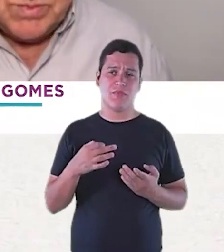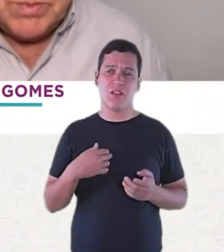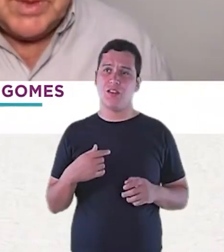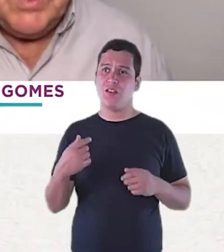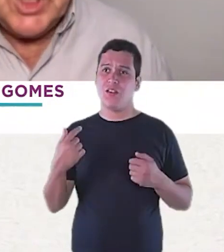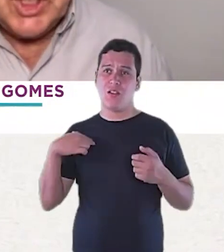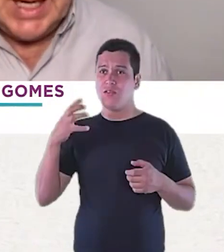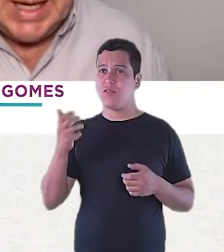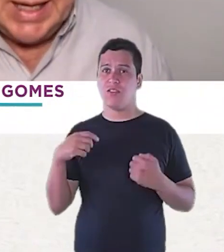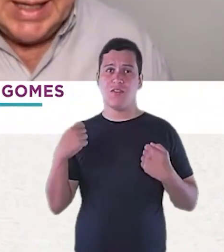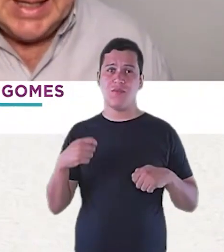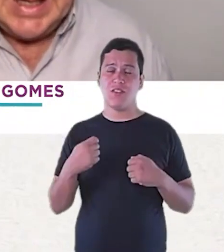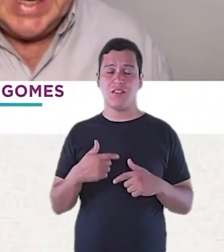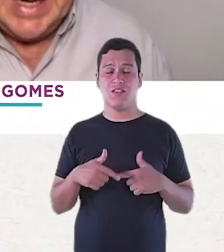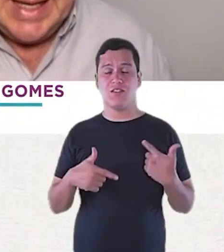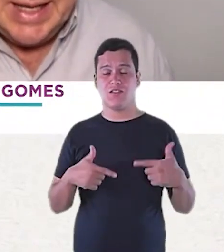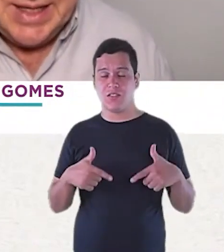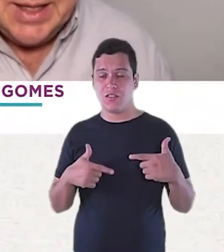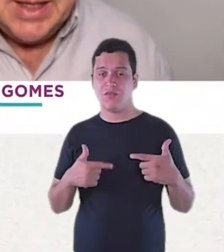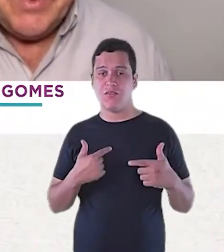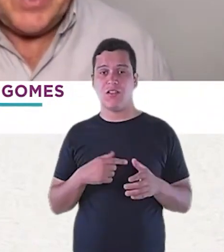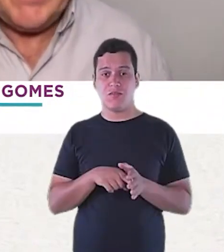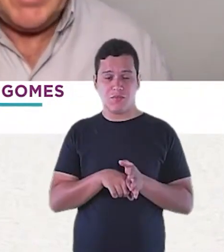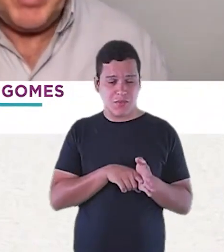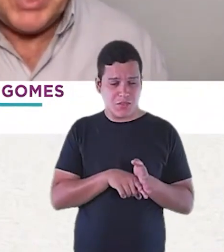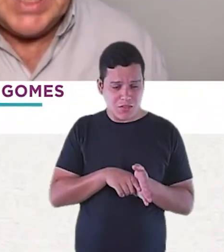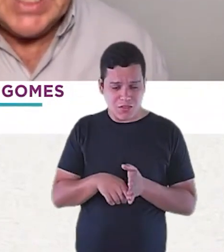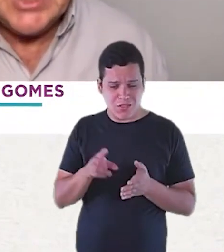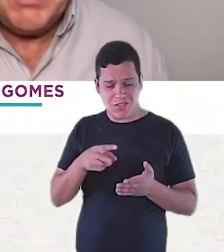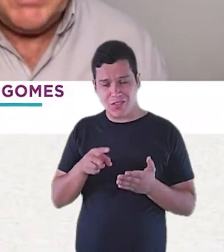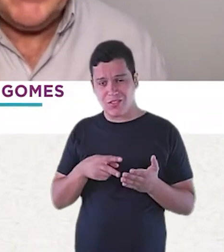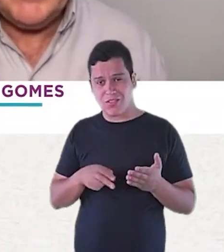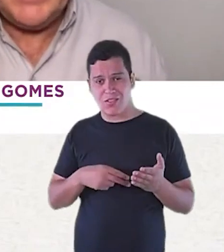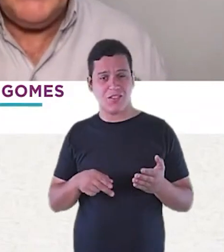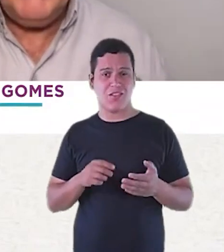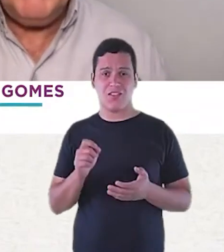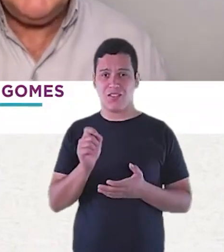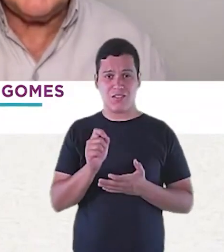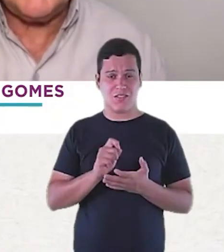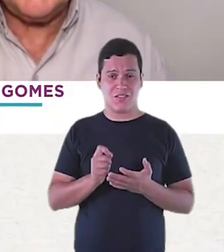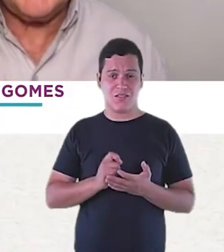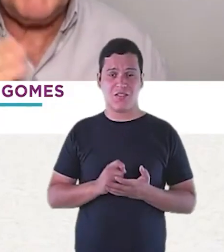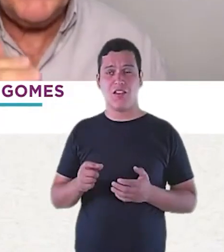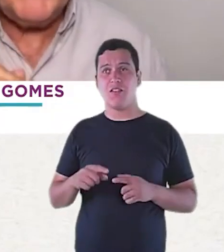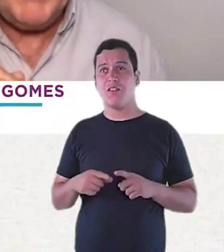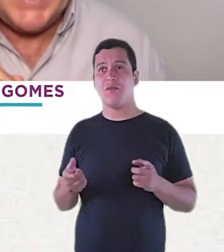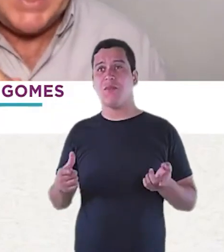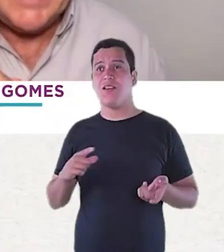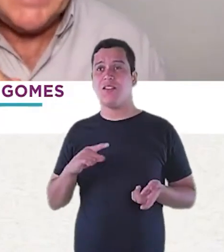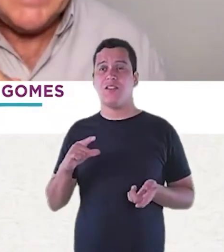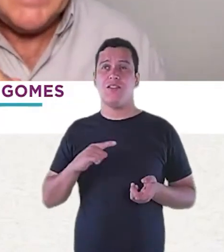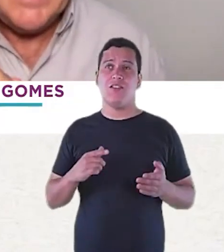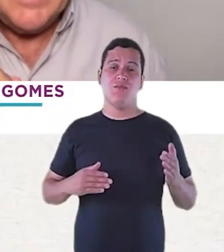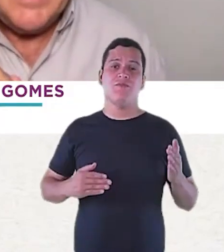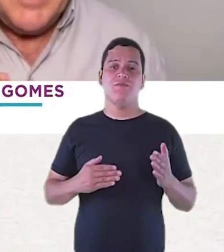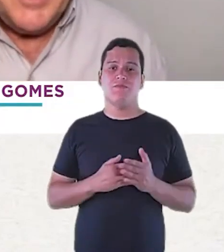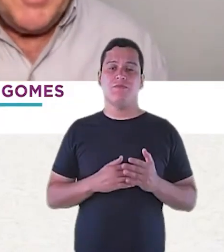muito, investigar, ler, fazer reportagem, mas tem um limite, você tem que saber onde